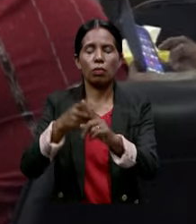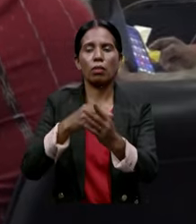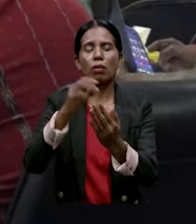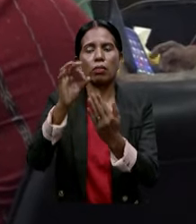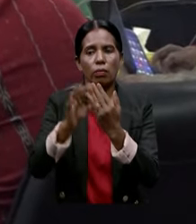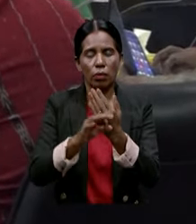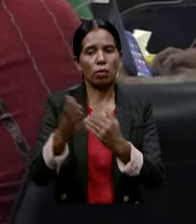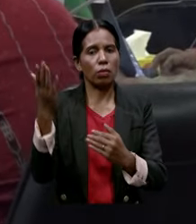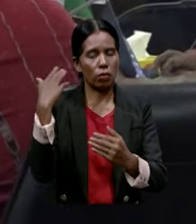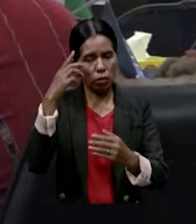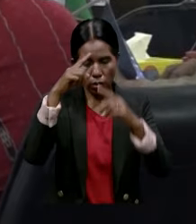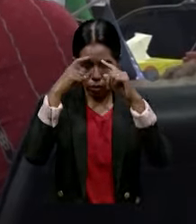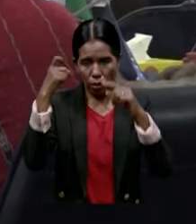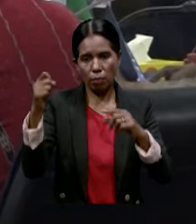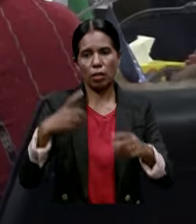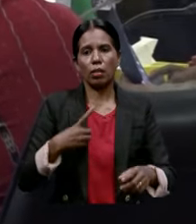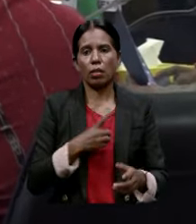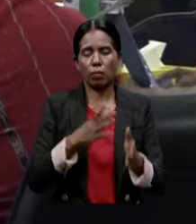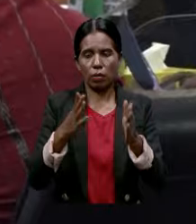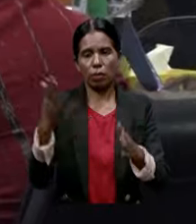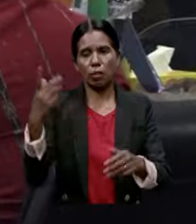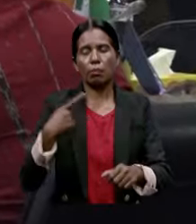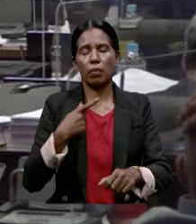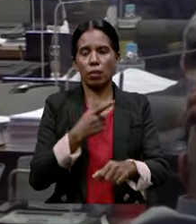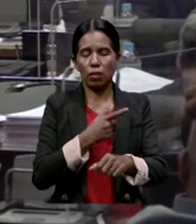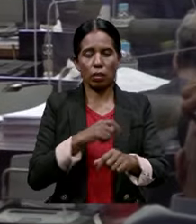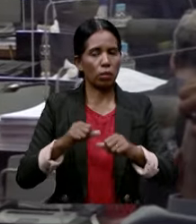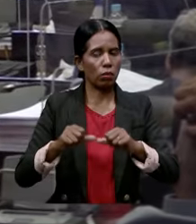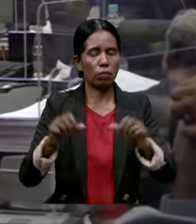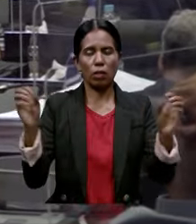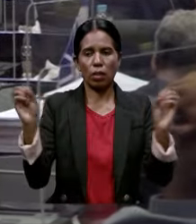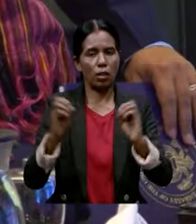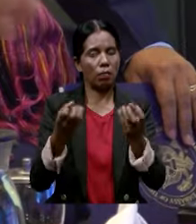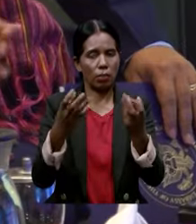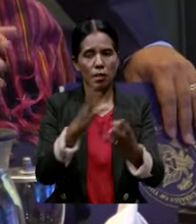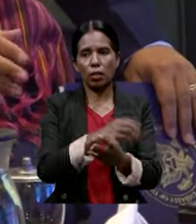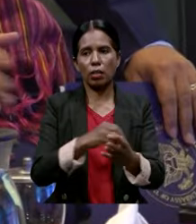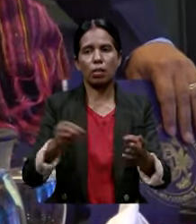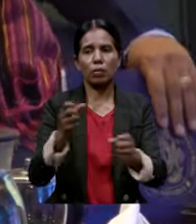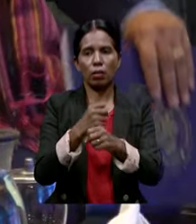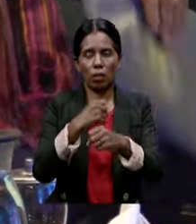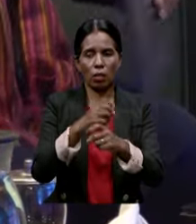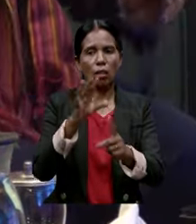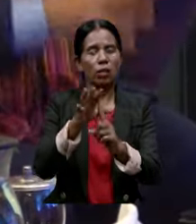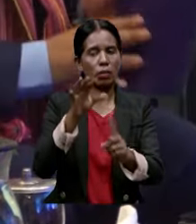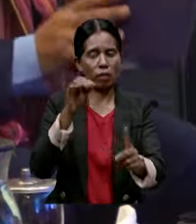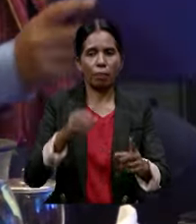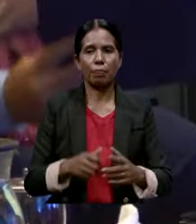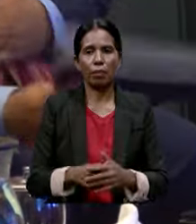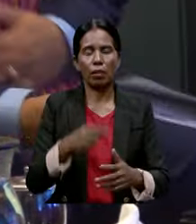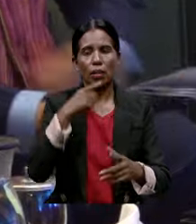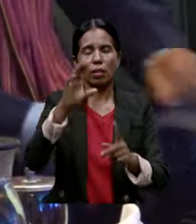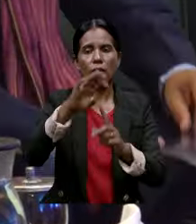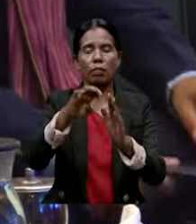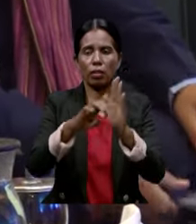Liubá. Tama presença de deputados iranianos e a plenária continua a prensa quorum ou em ira a atual eleição. A questão é se festar